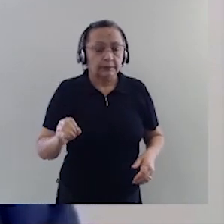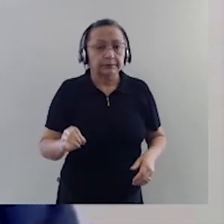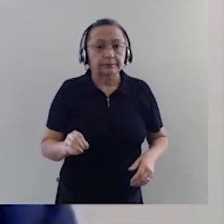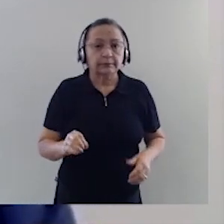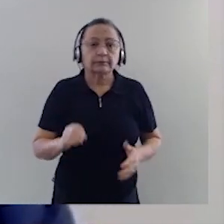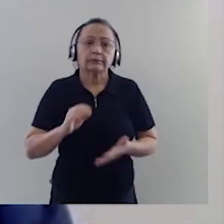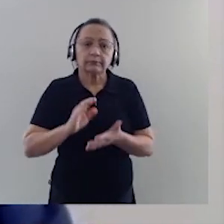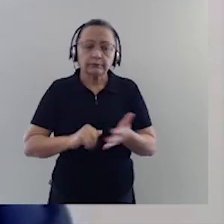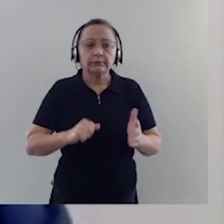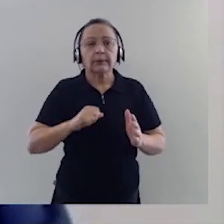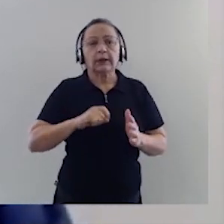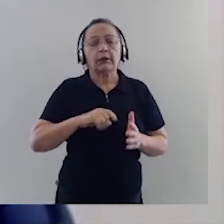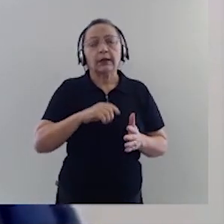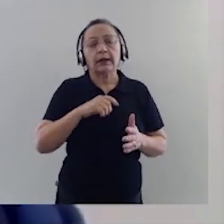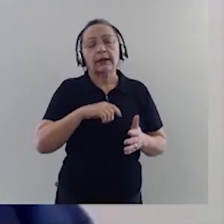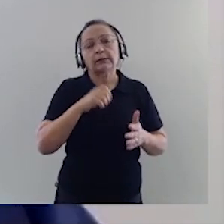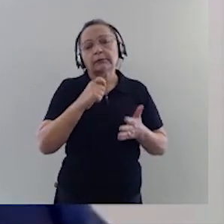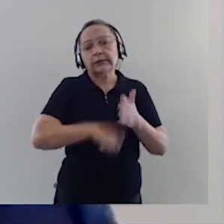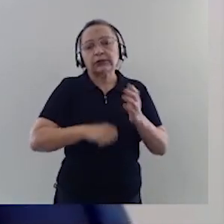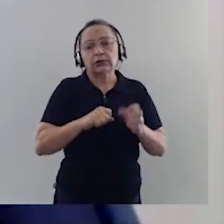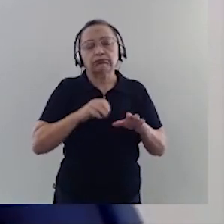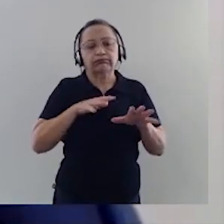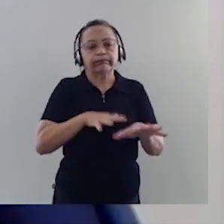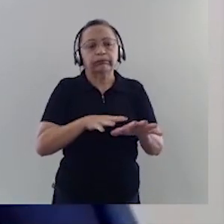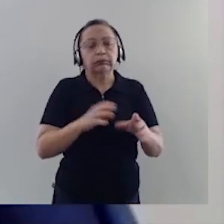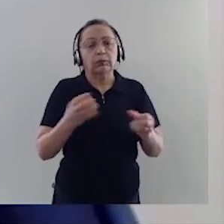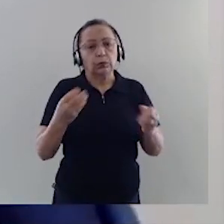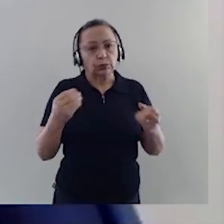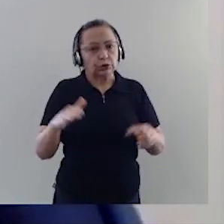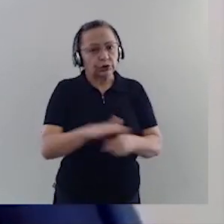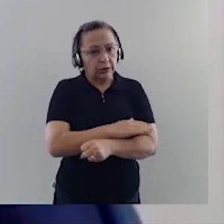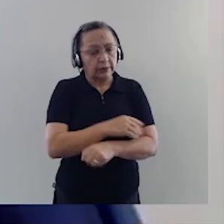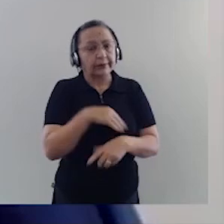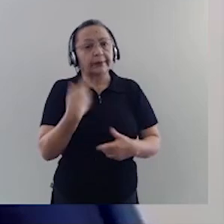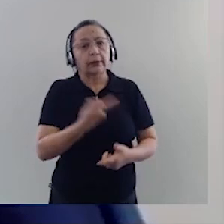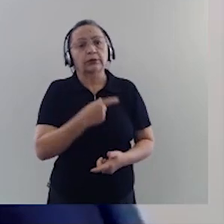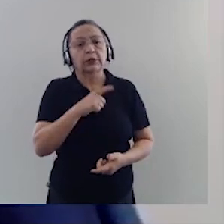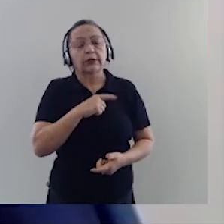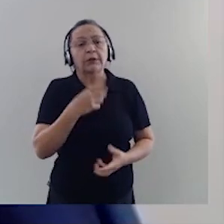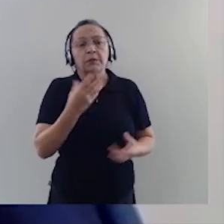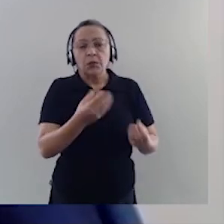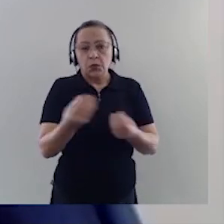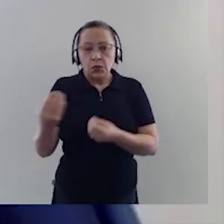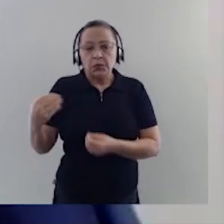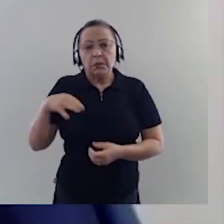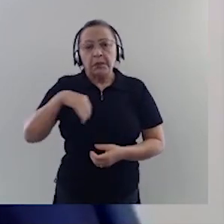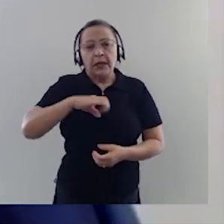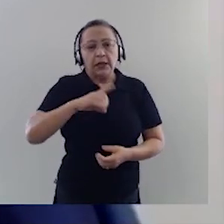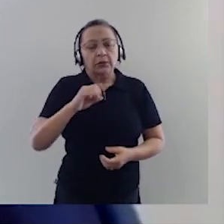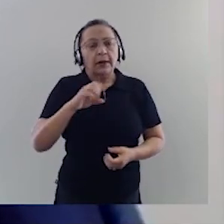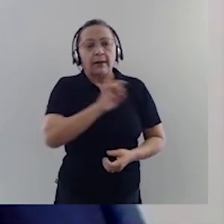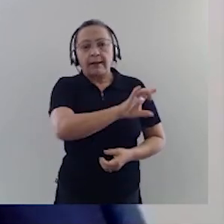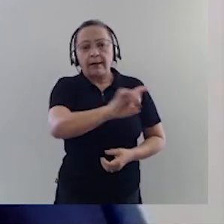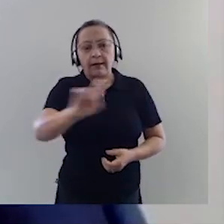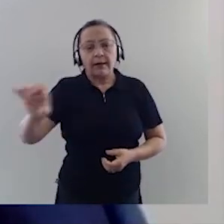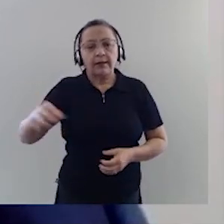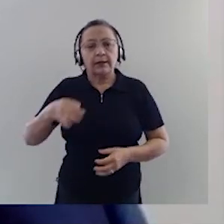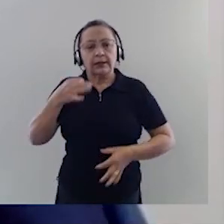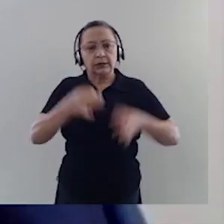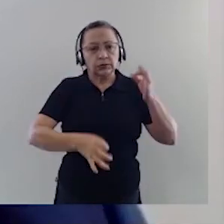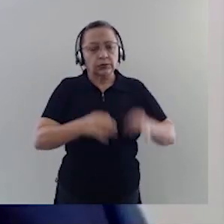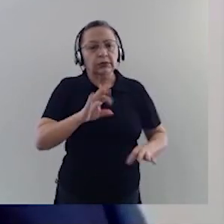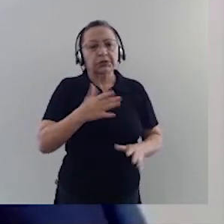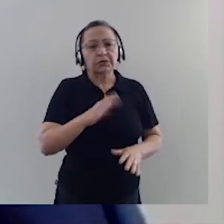Desobstruindo a taxa de congestionamento. Nós tivemos um volume médio para cada juiz de